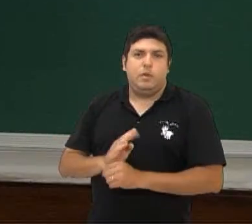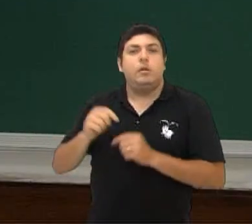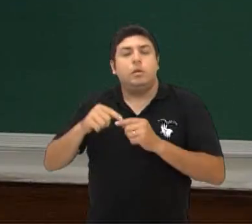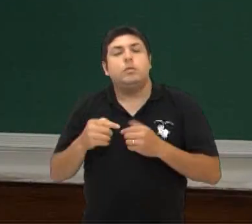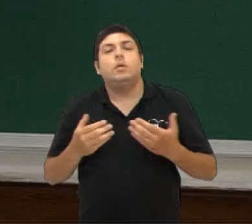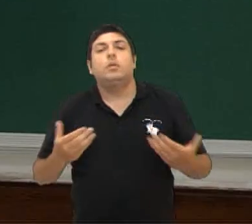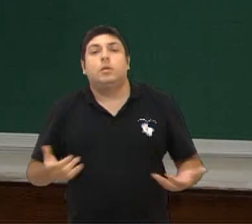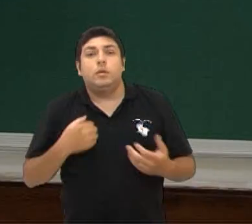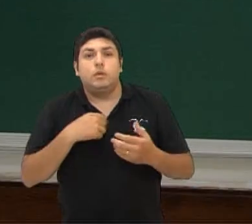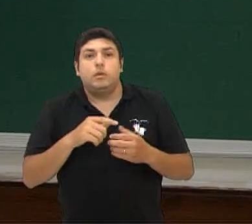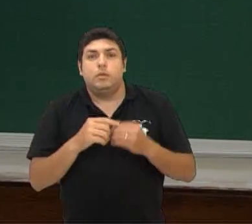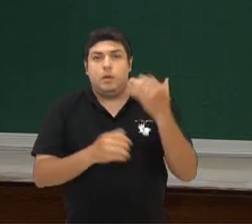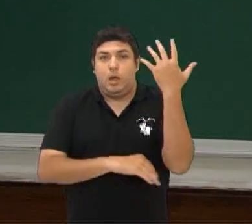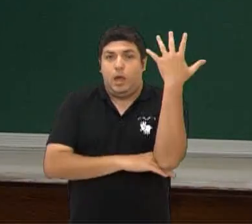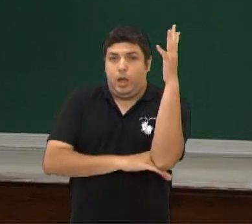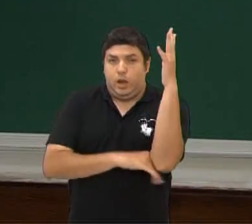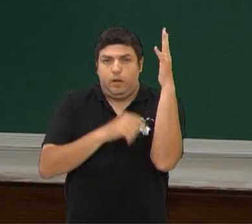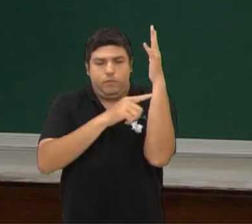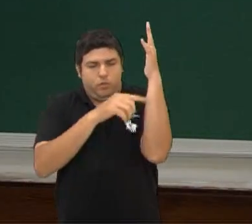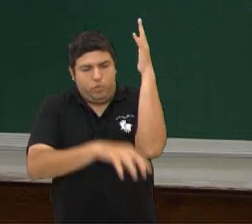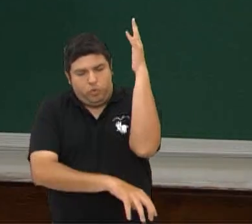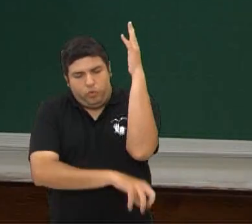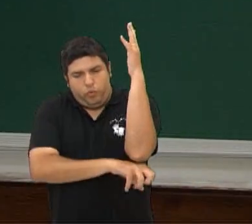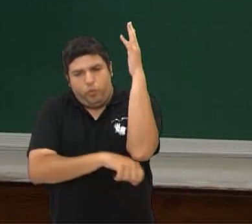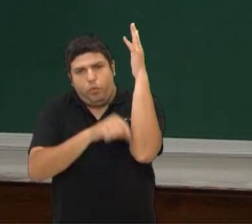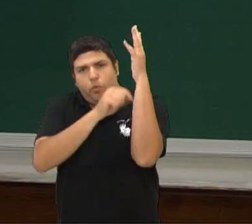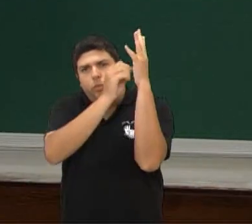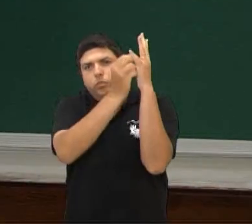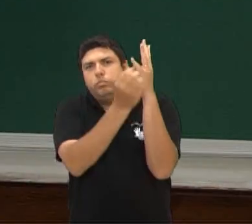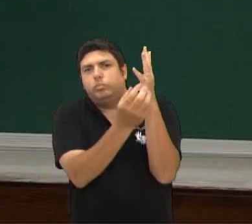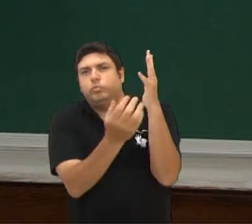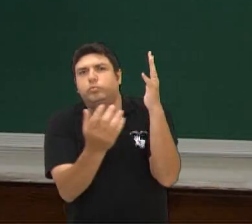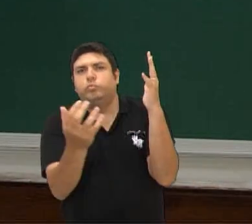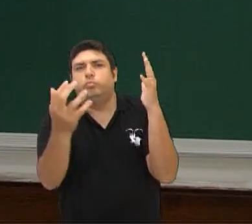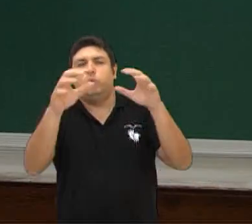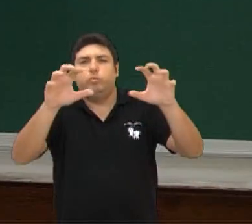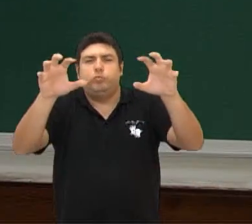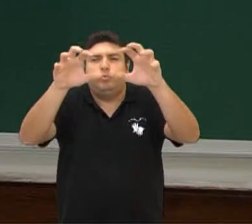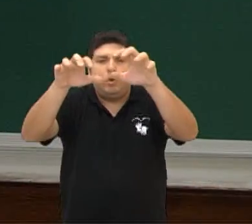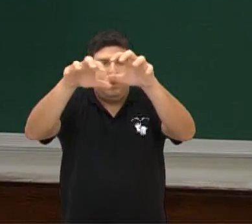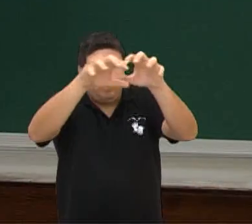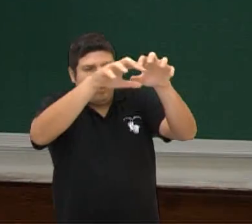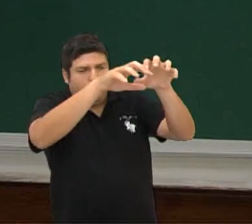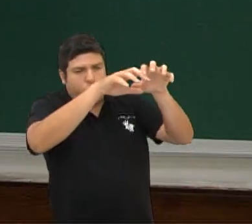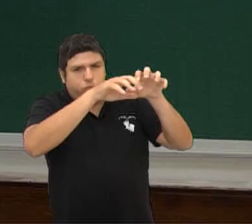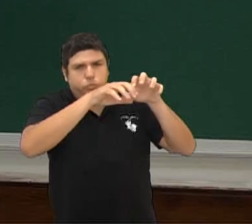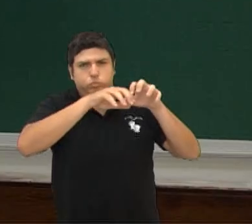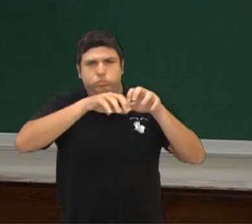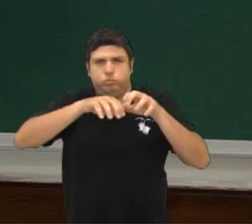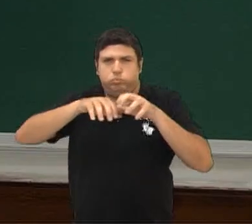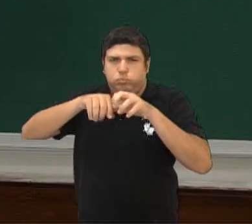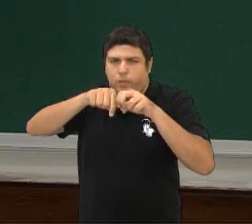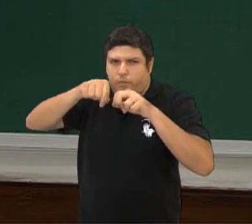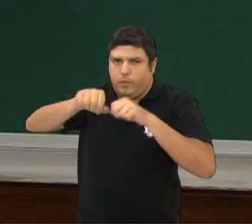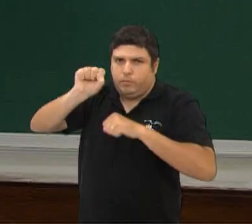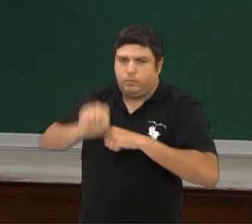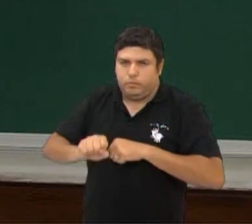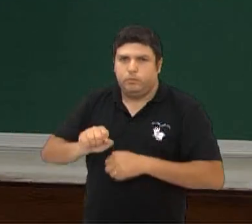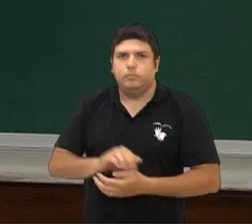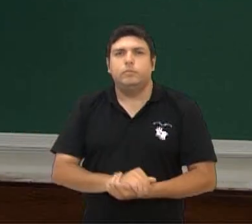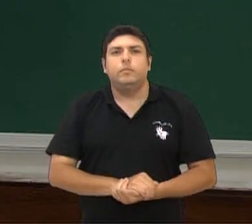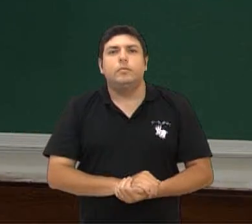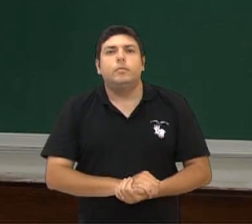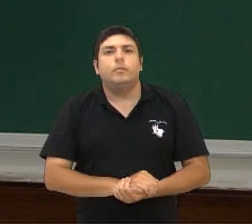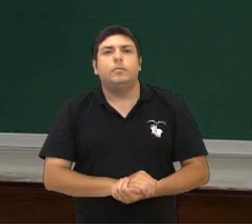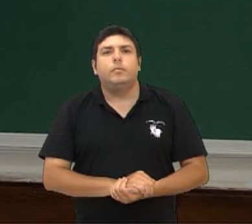água, então, do solo, colocam para a atmosfera. Tá? Isso é muito importante na movimentação do ar úmido pelo continente.